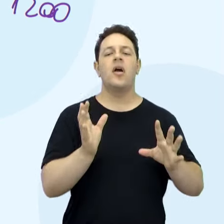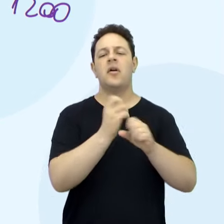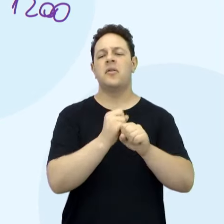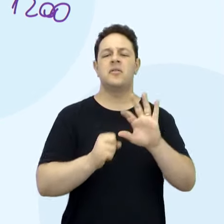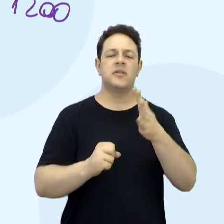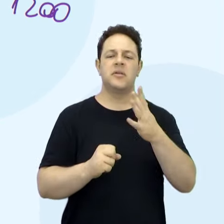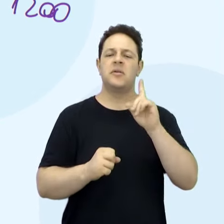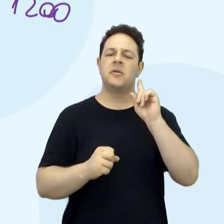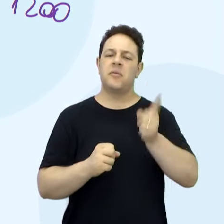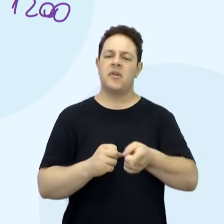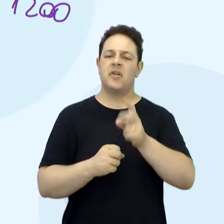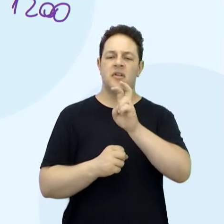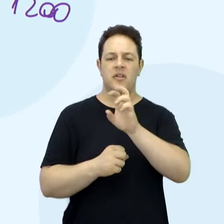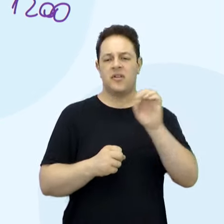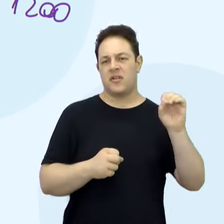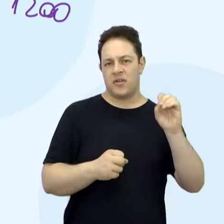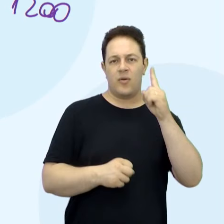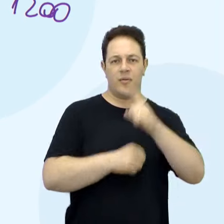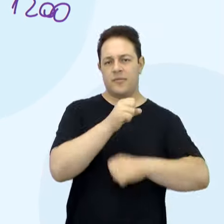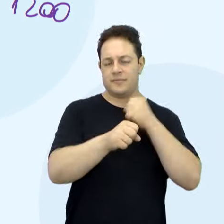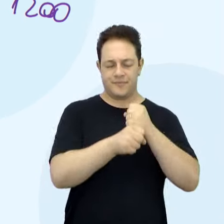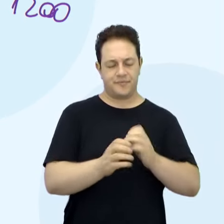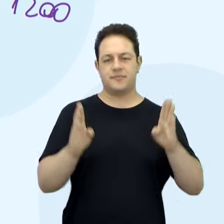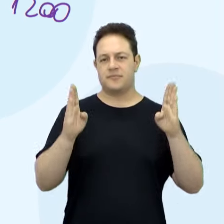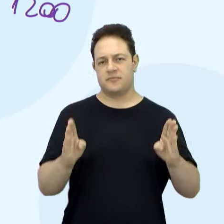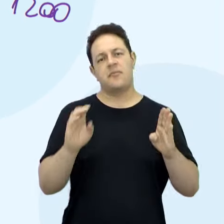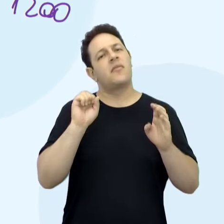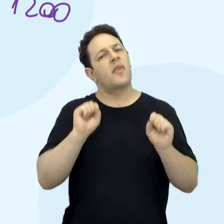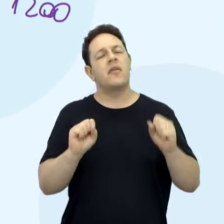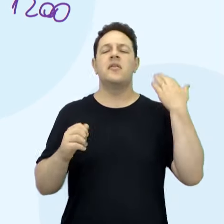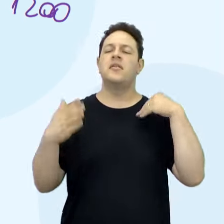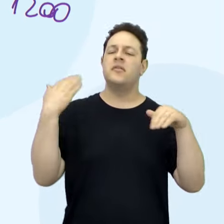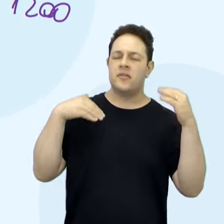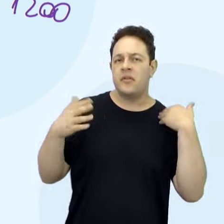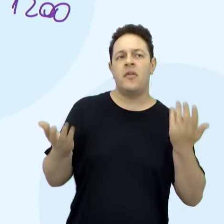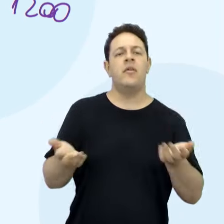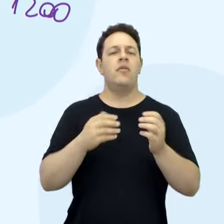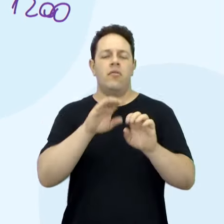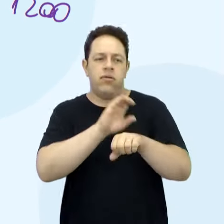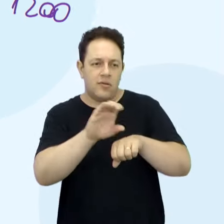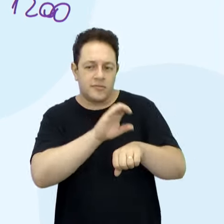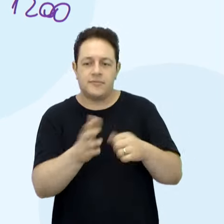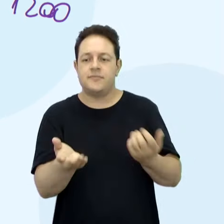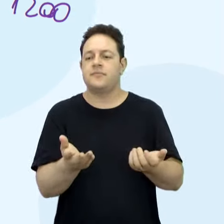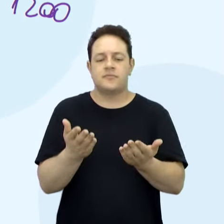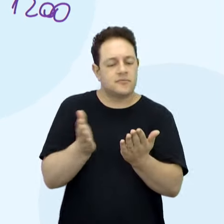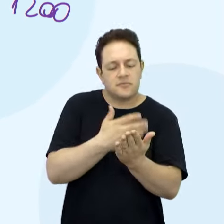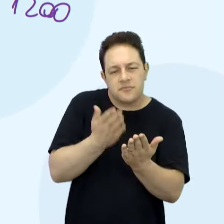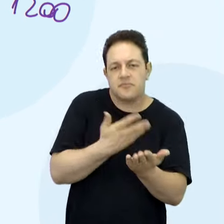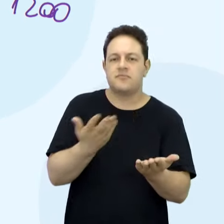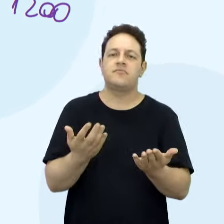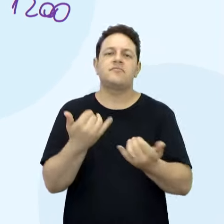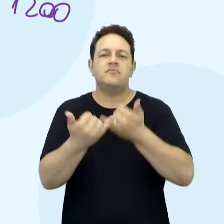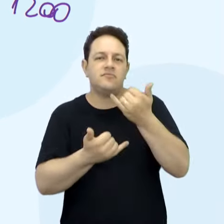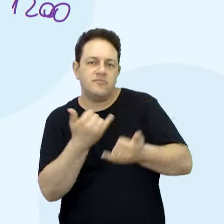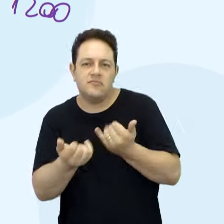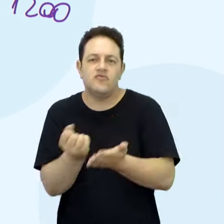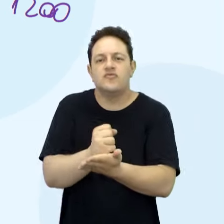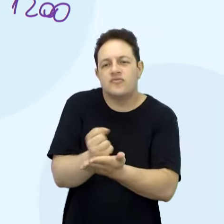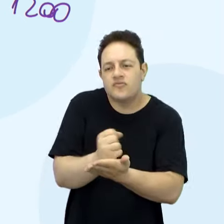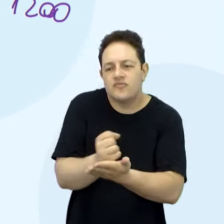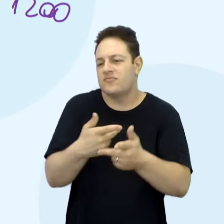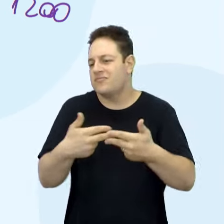R$ 1.500 aí com qualquer coisa, lazer, educação, revistinha, com joguinho de